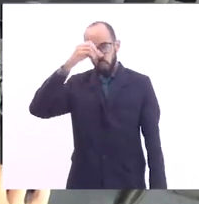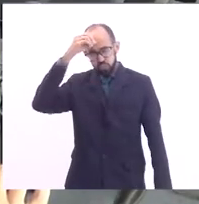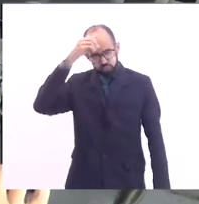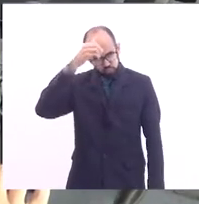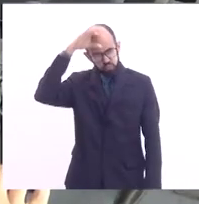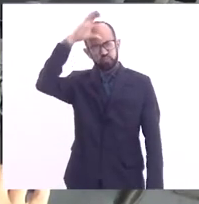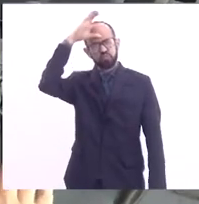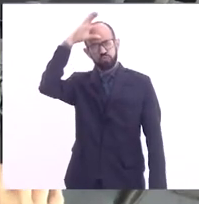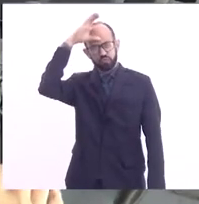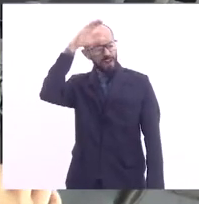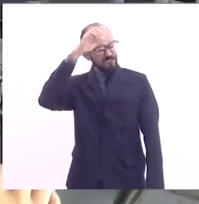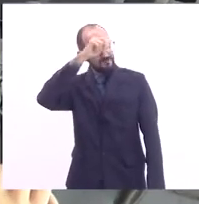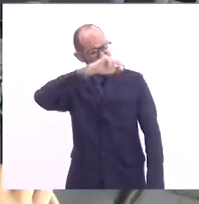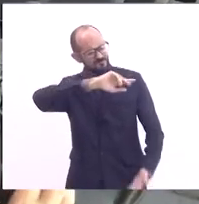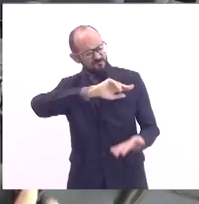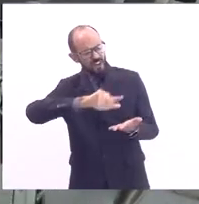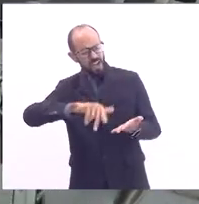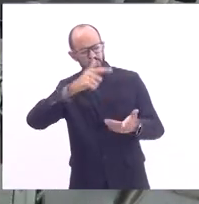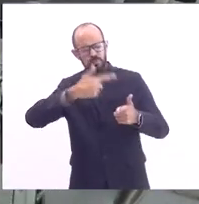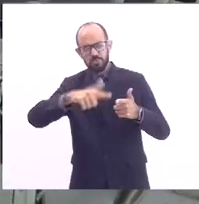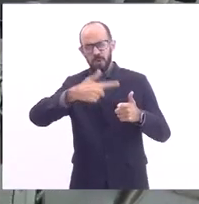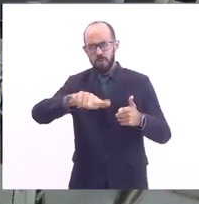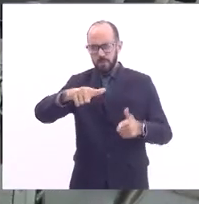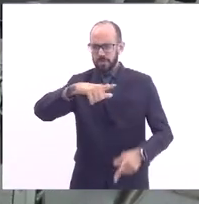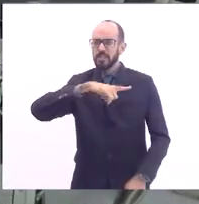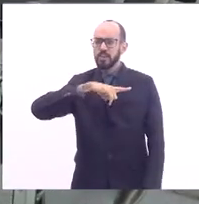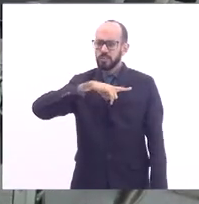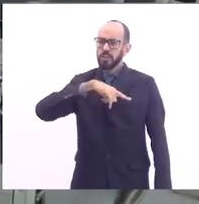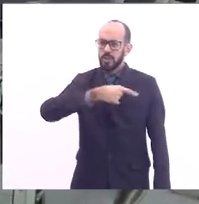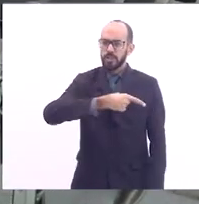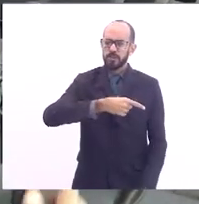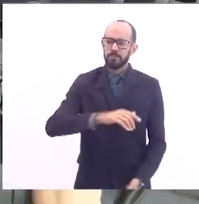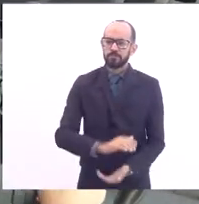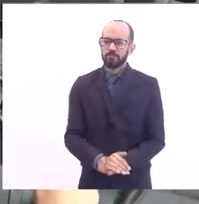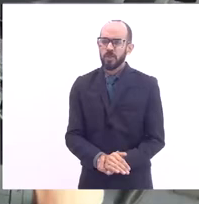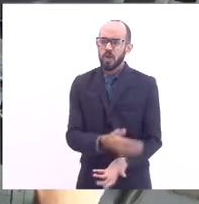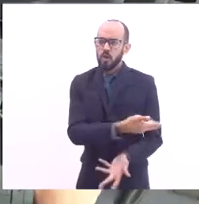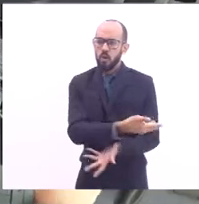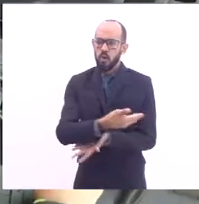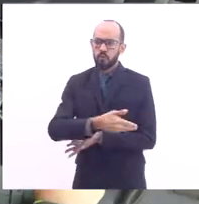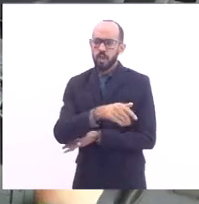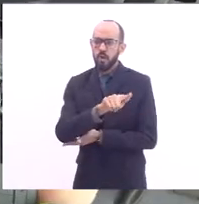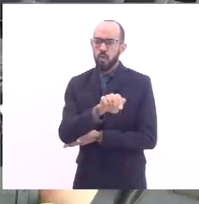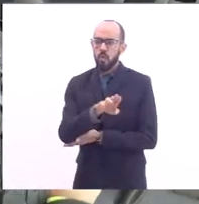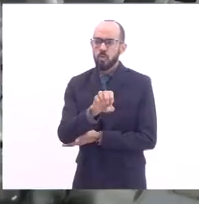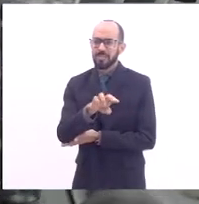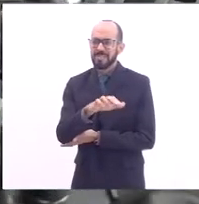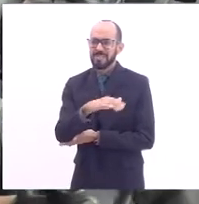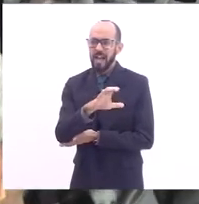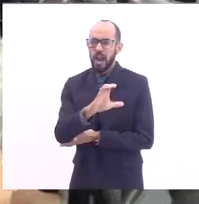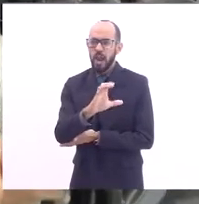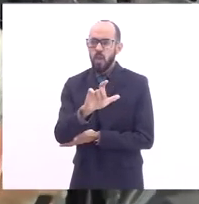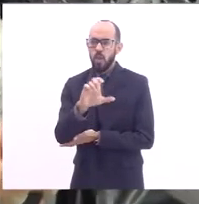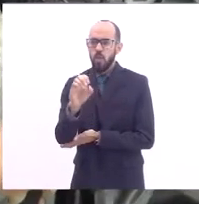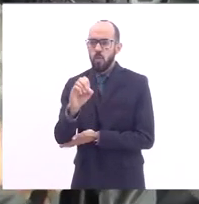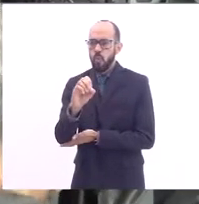dos problemas que enfrentamos. Chamar o Gonçalo Pérez,